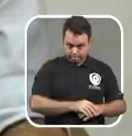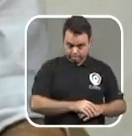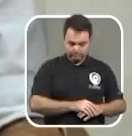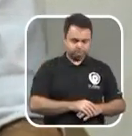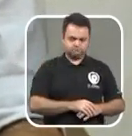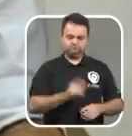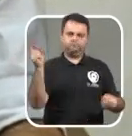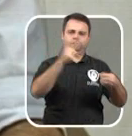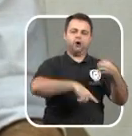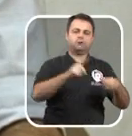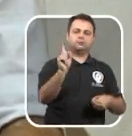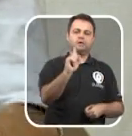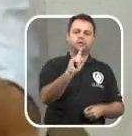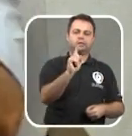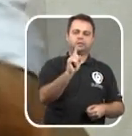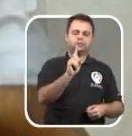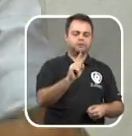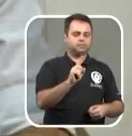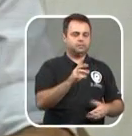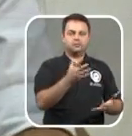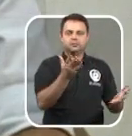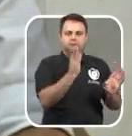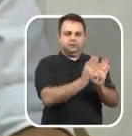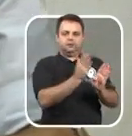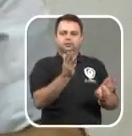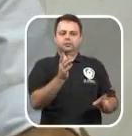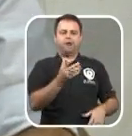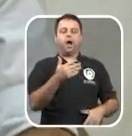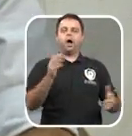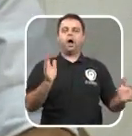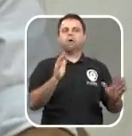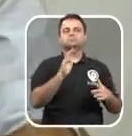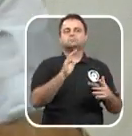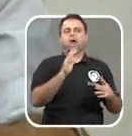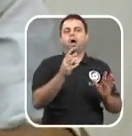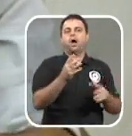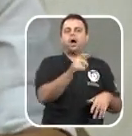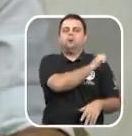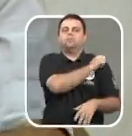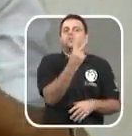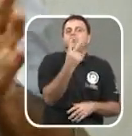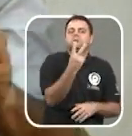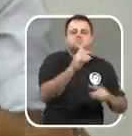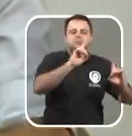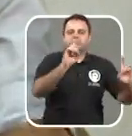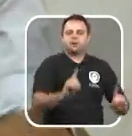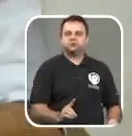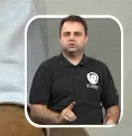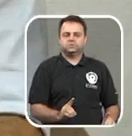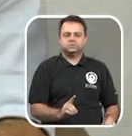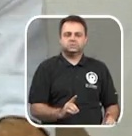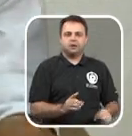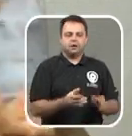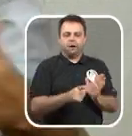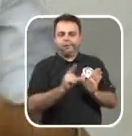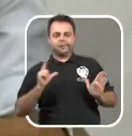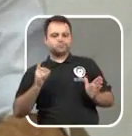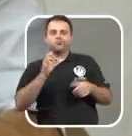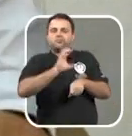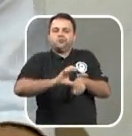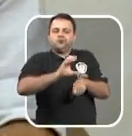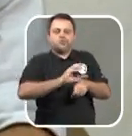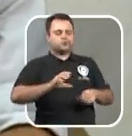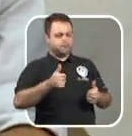tem 2 alunos atípicos, ela não consegue. É muito difícil. Ela não está preparada para aquilo. Ela abandona. Sabe como é que... A gente tem